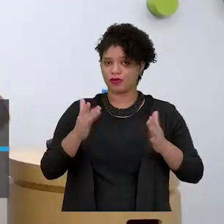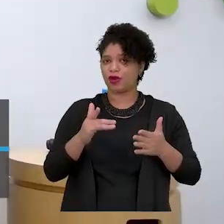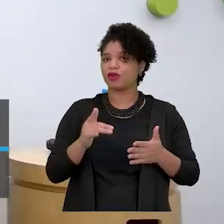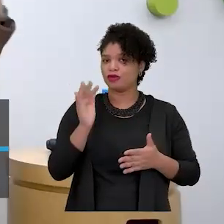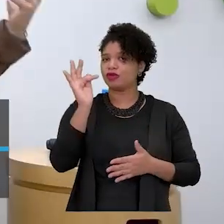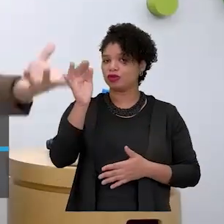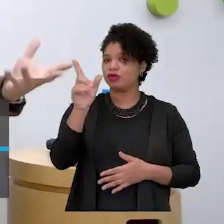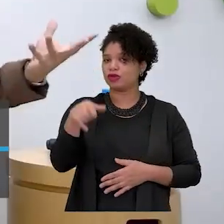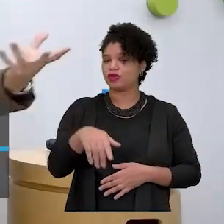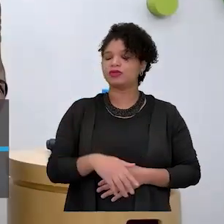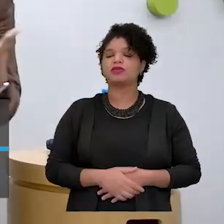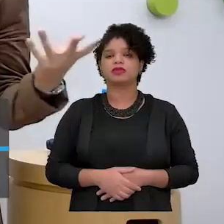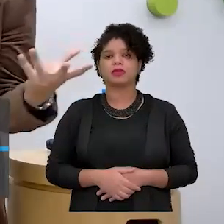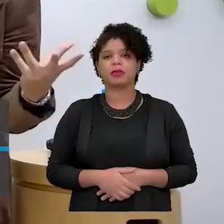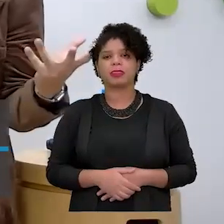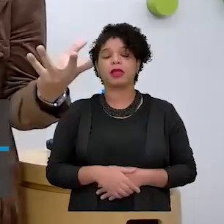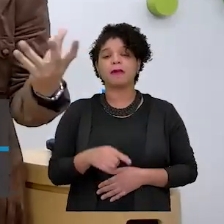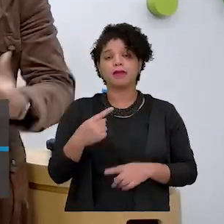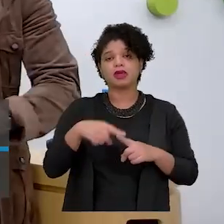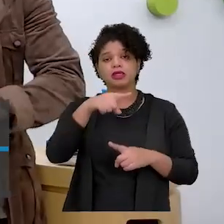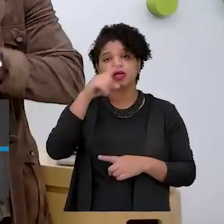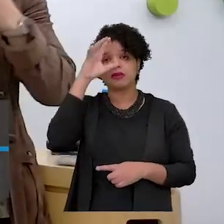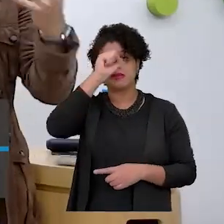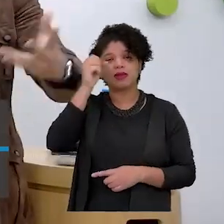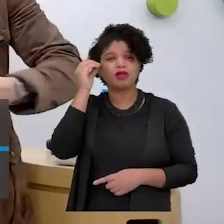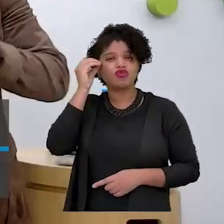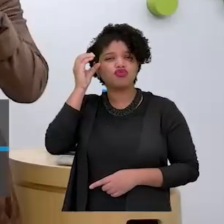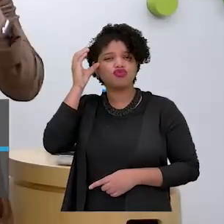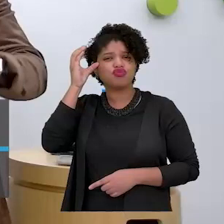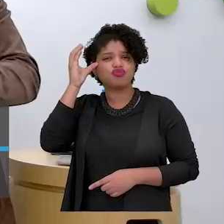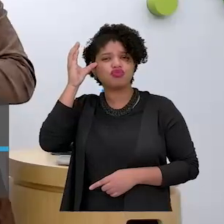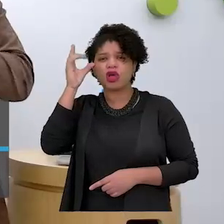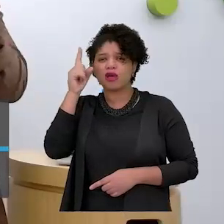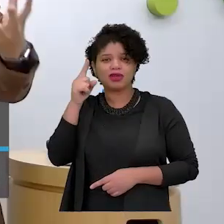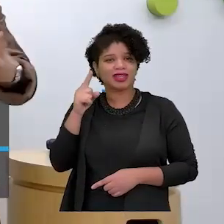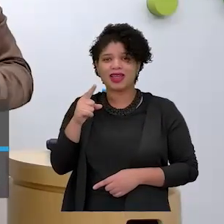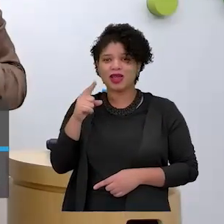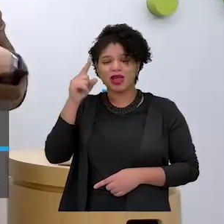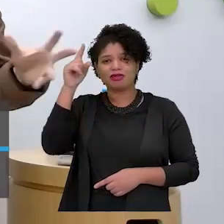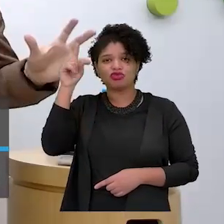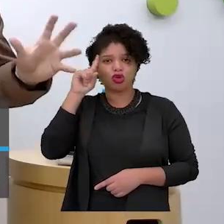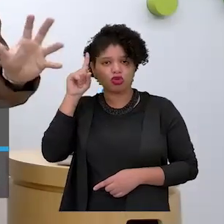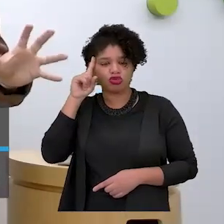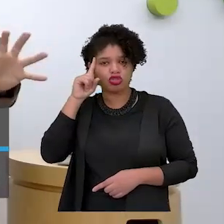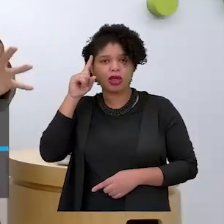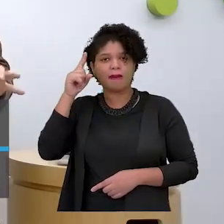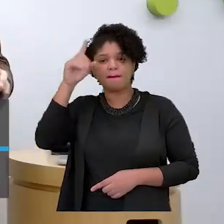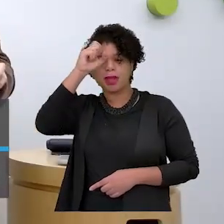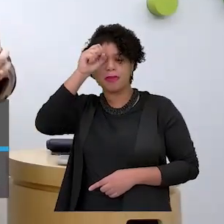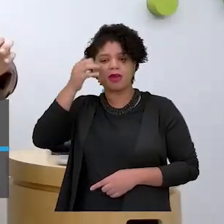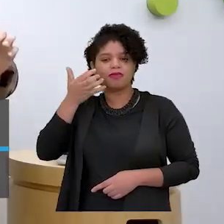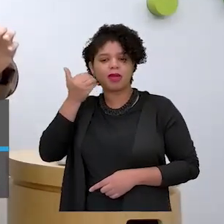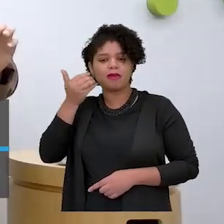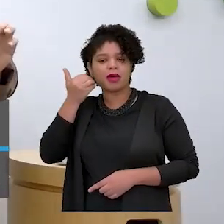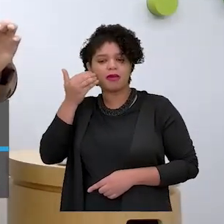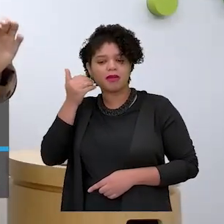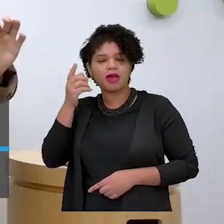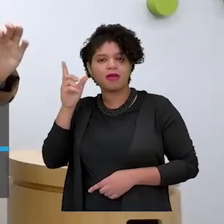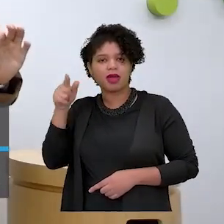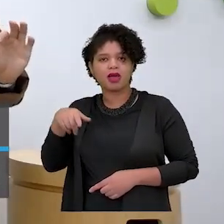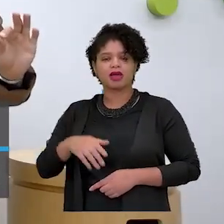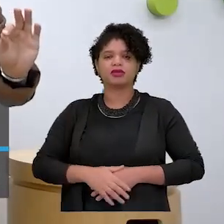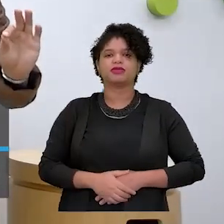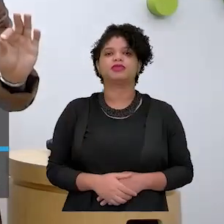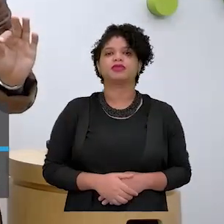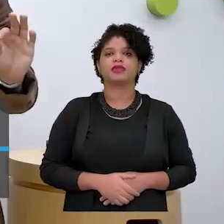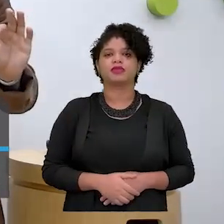se você for parar para pensar, aprendizagem, a gente nunca para de aprender. Nunca. Todo dia a gente aprende alguma coisa nova, nem que seja, eu descobri um jeito